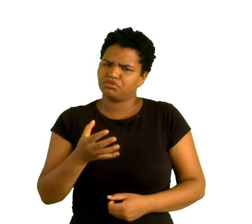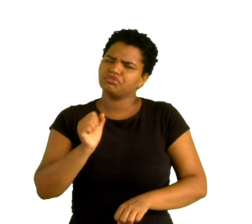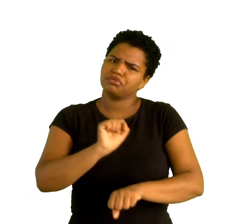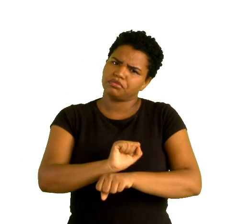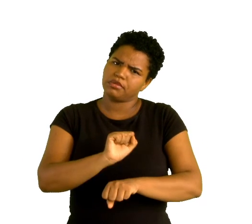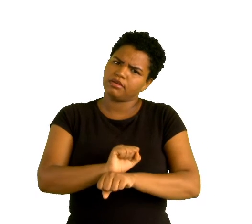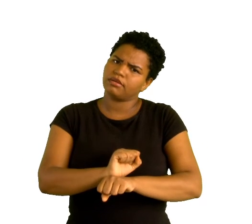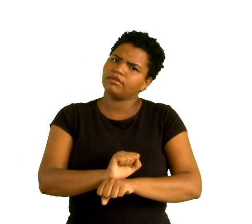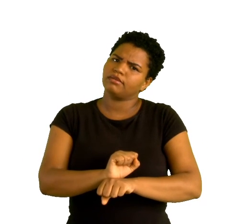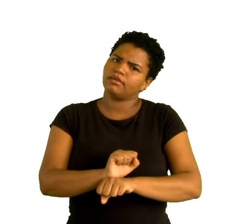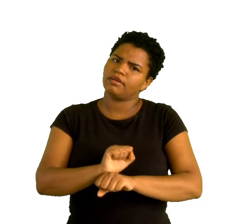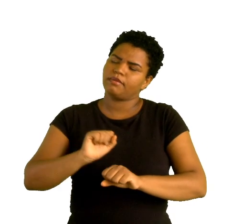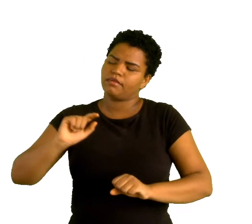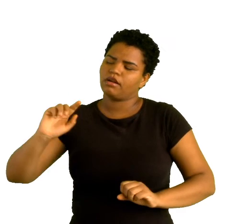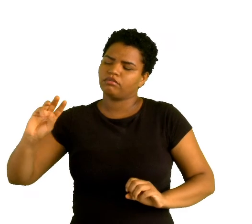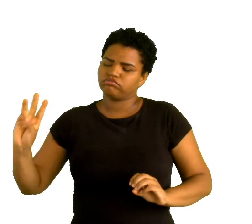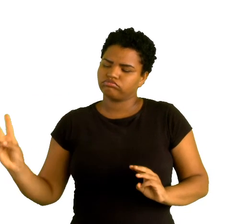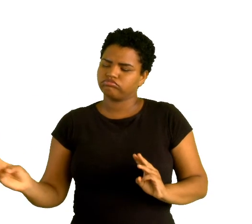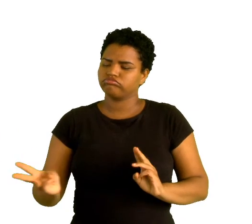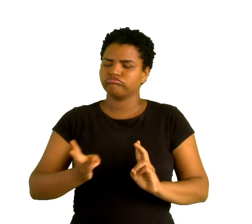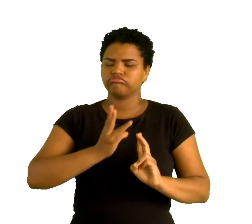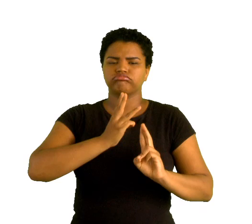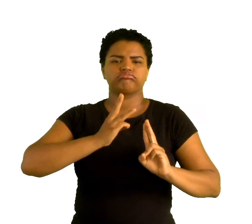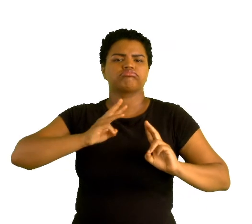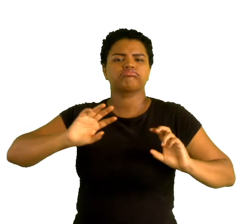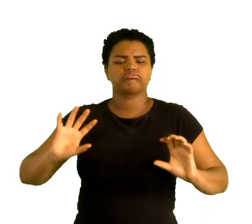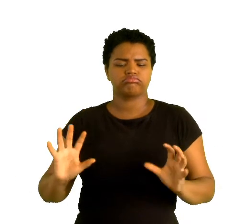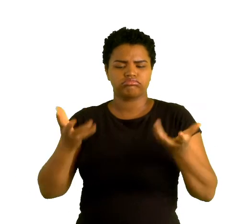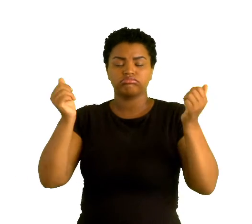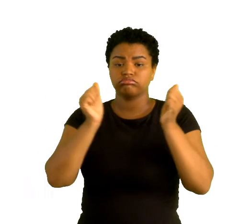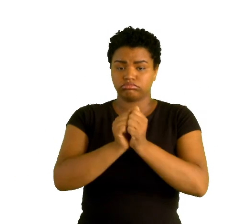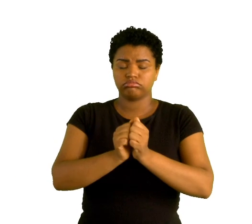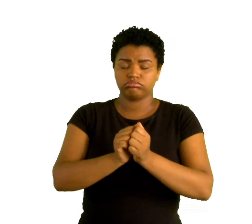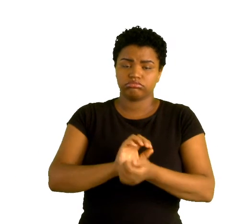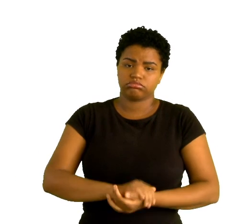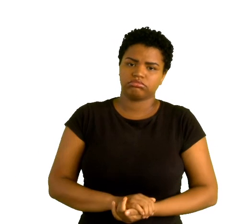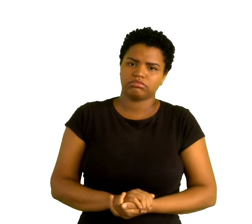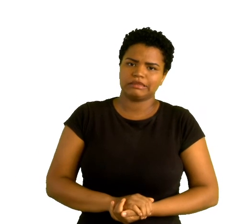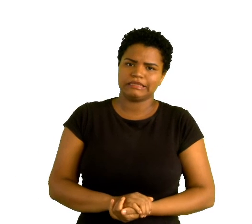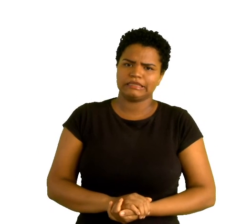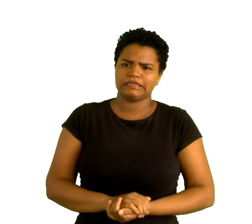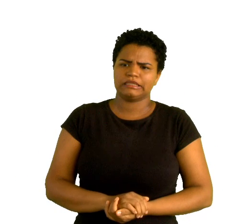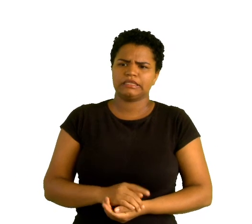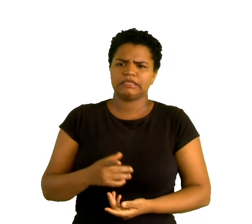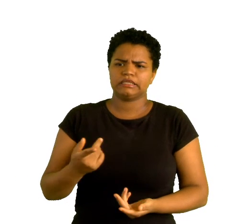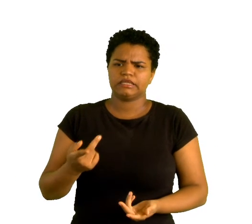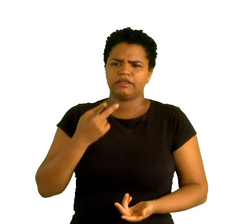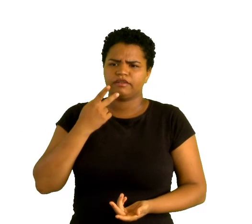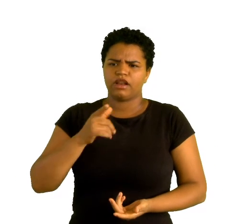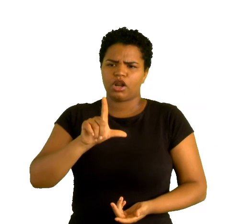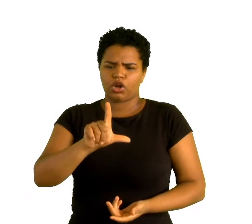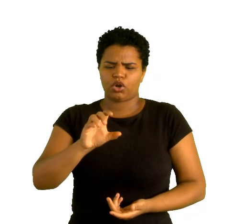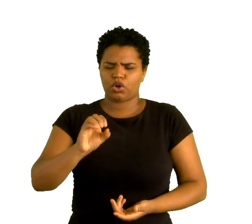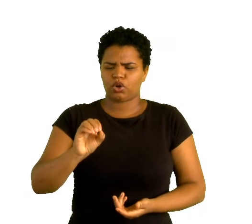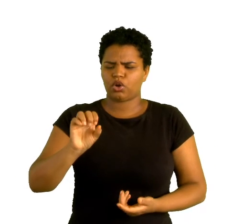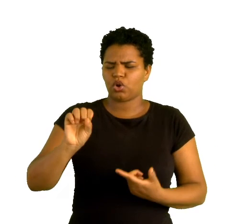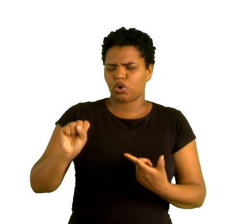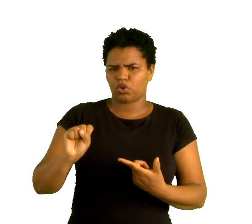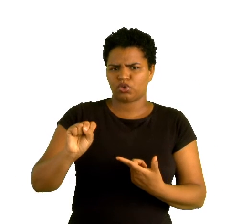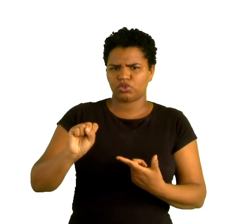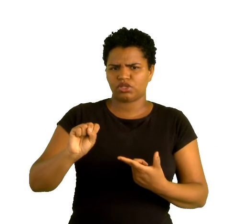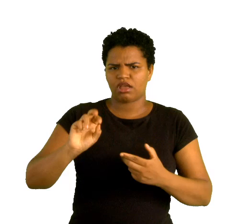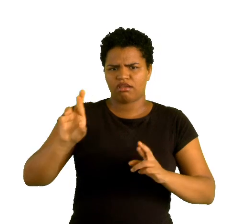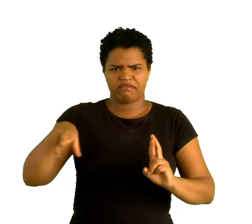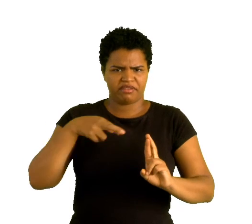esperá-los para que todos nós comemoremos. Será que esse los se está se referindo aos